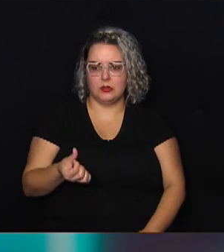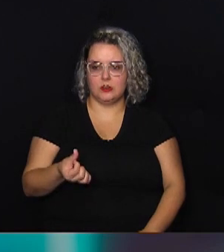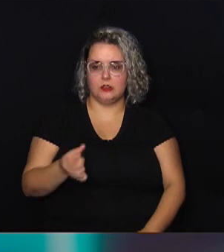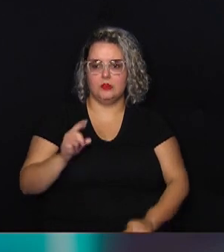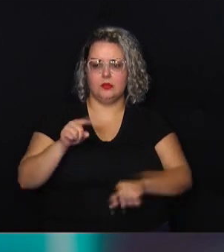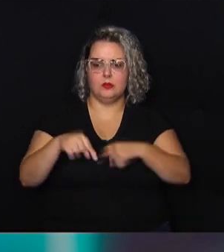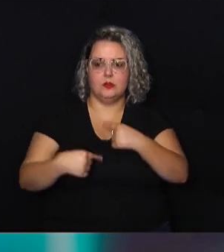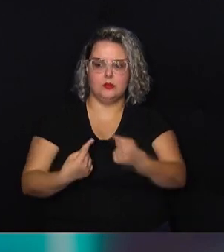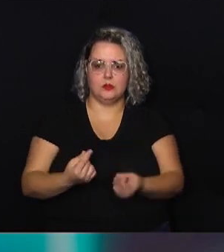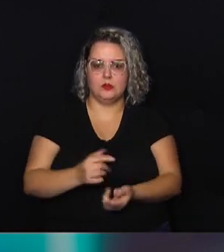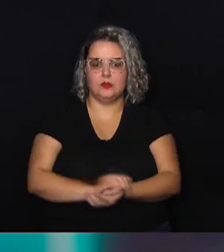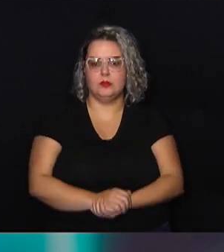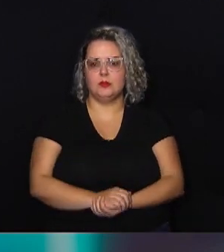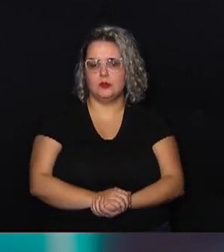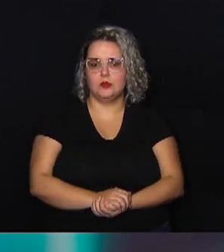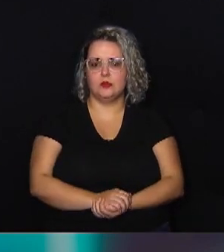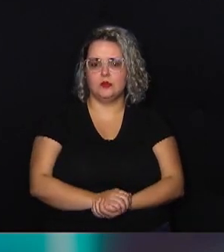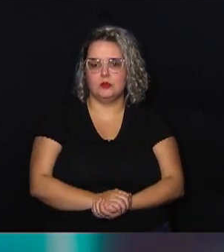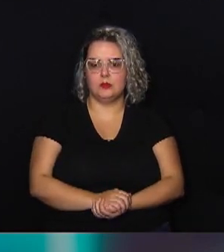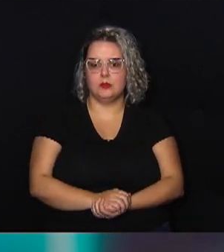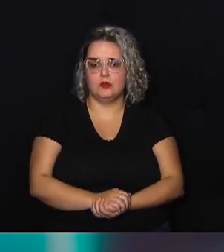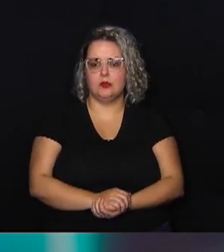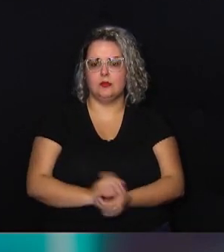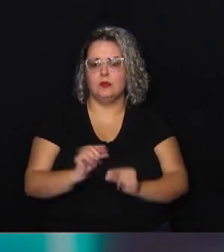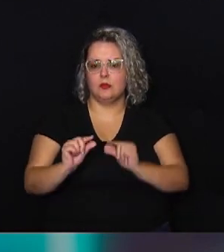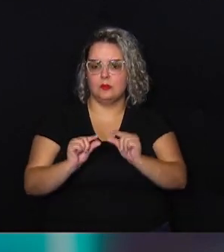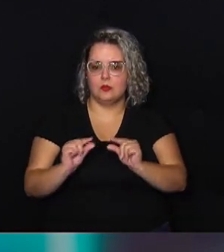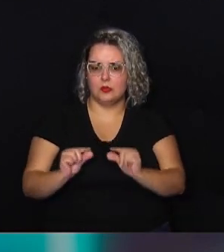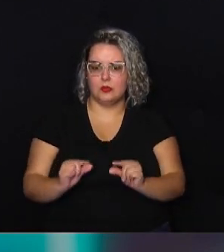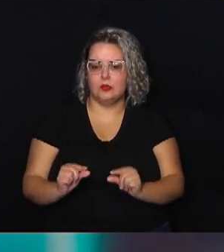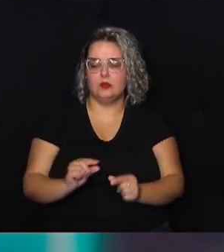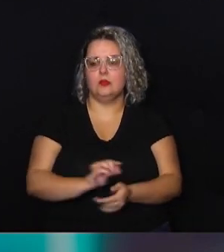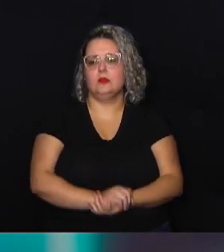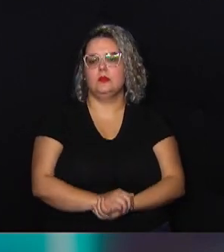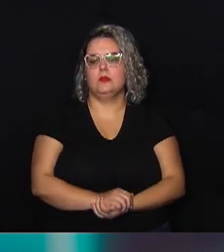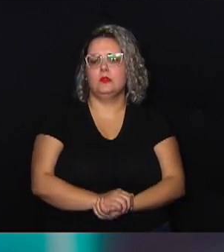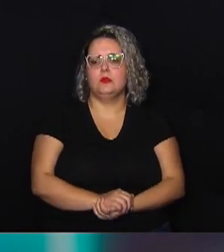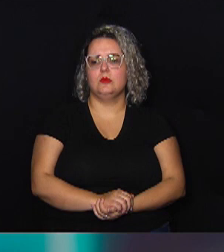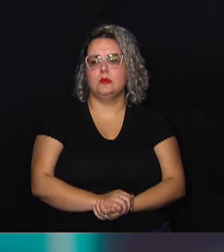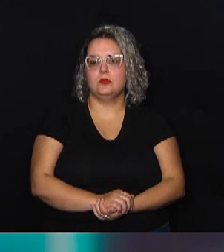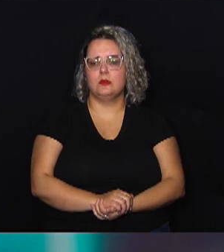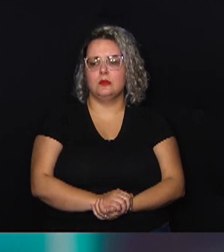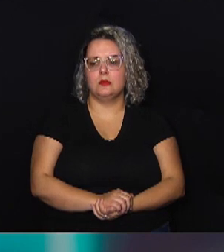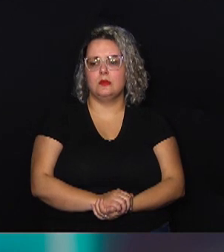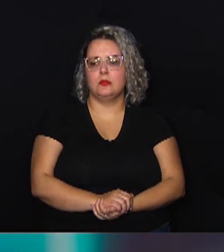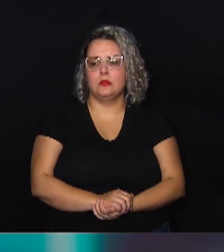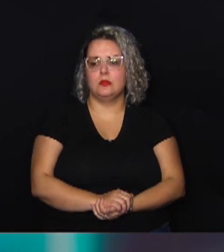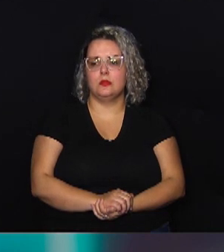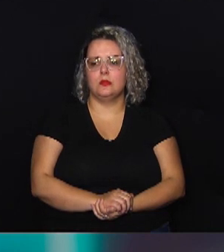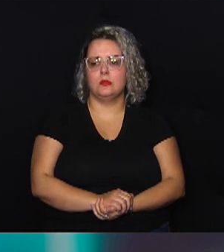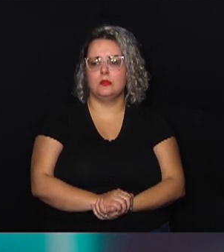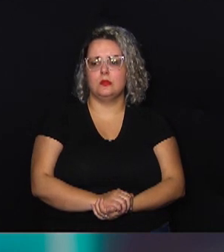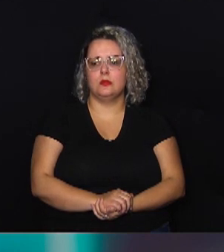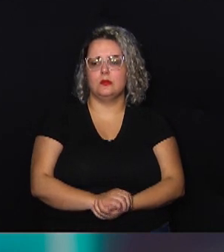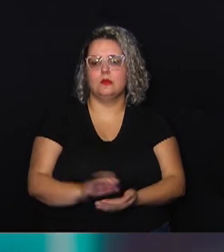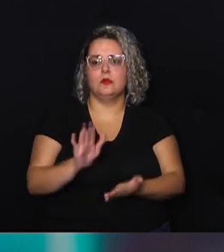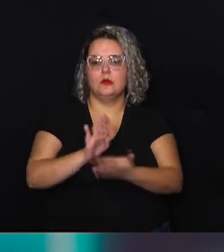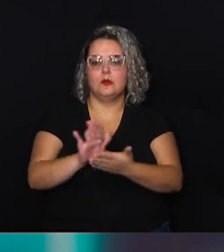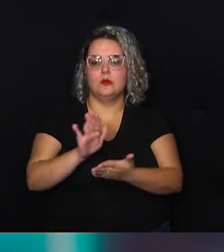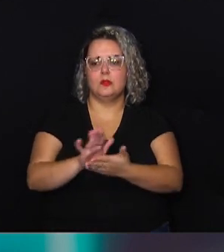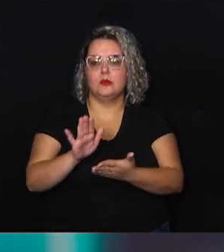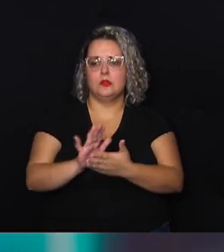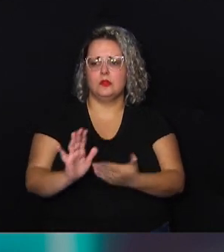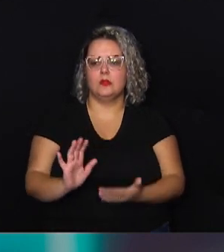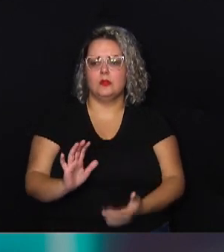são muito incipientes para as despesas. Então, os gastos vêm